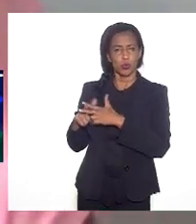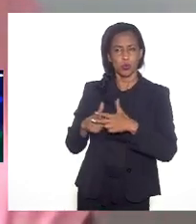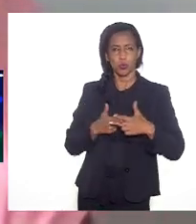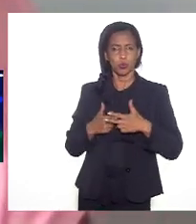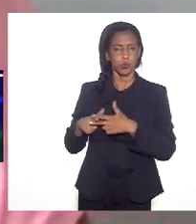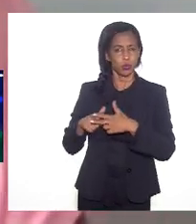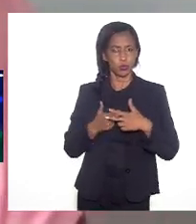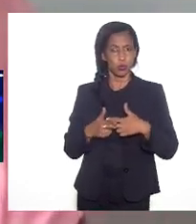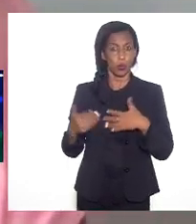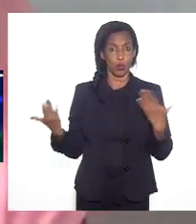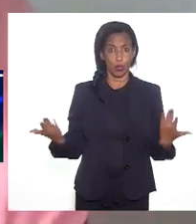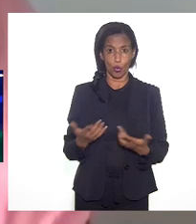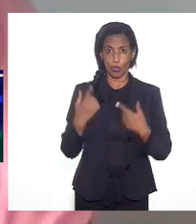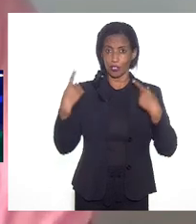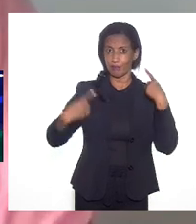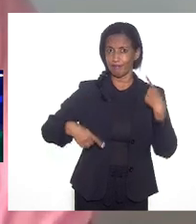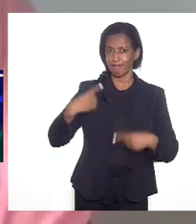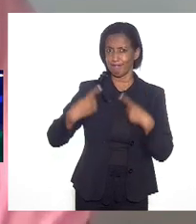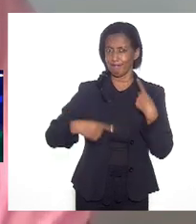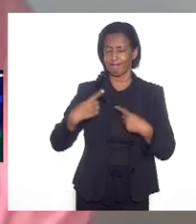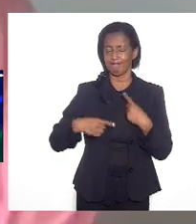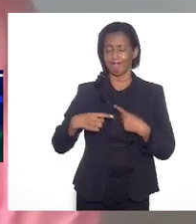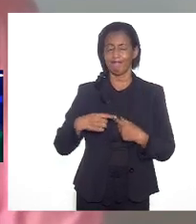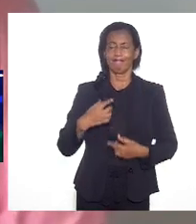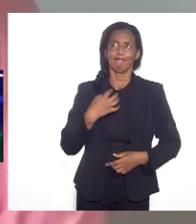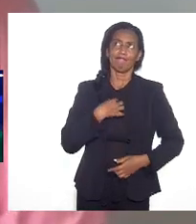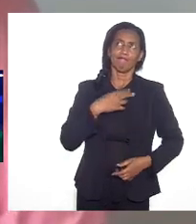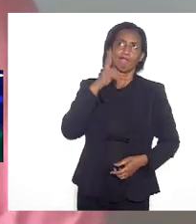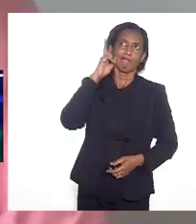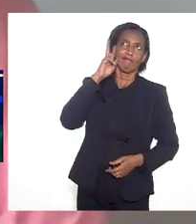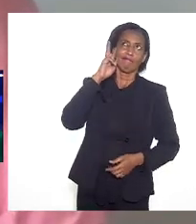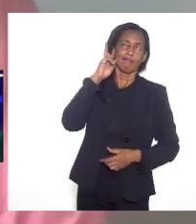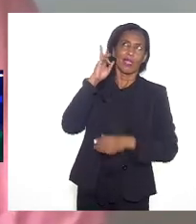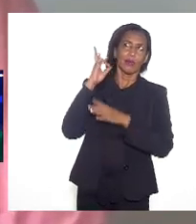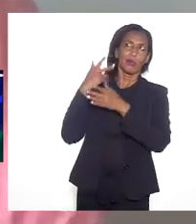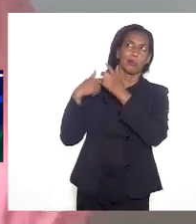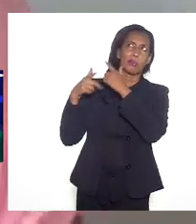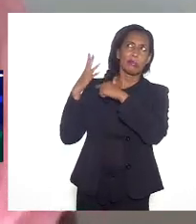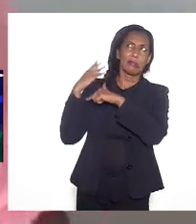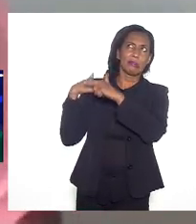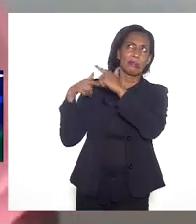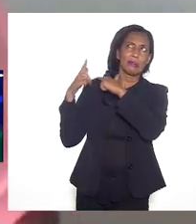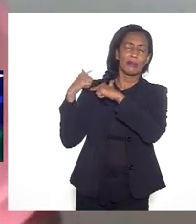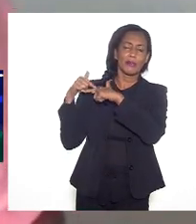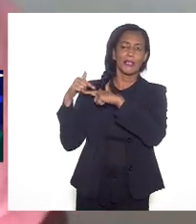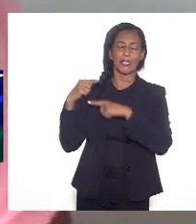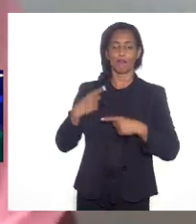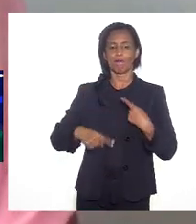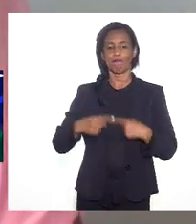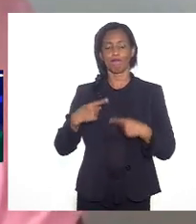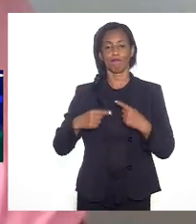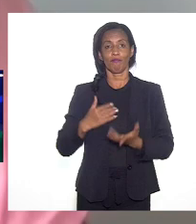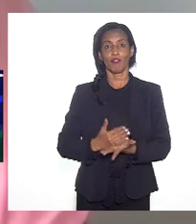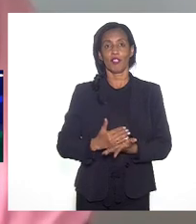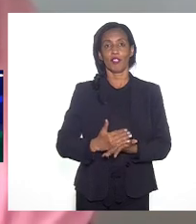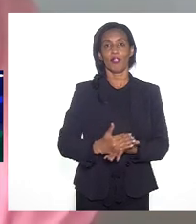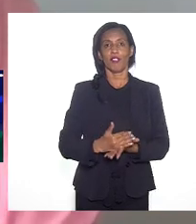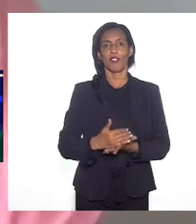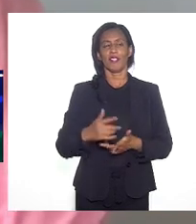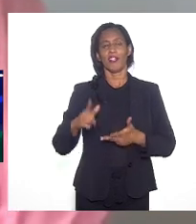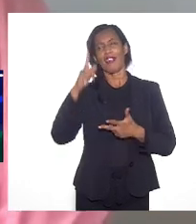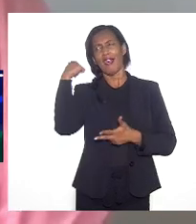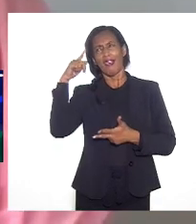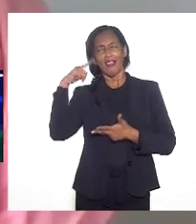E hoje o debate que a gente fez me recordou, me rememorou muito ao debate que a gente fez no início da